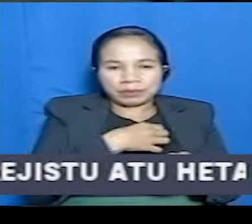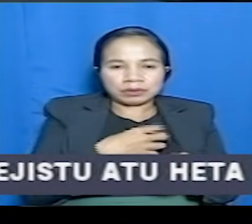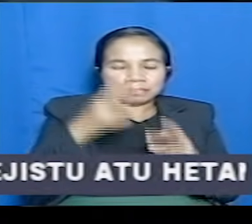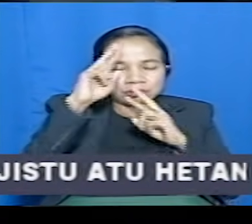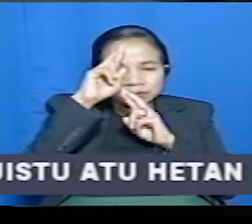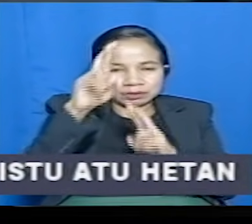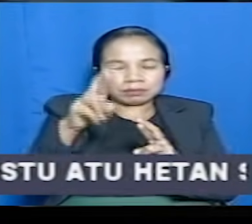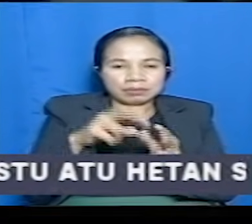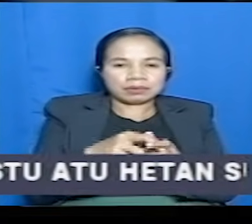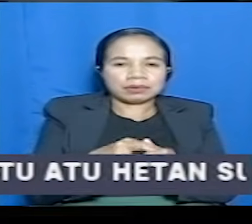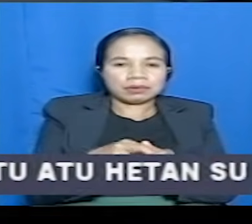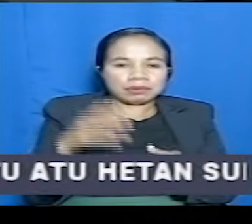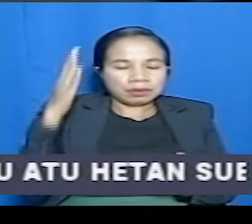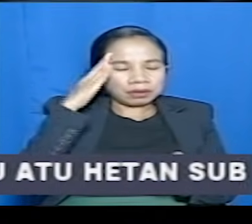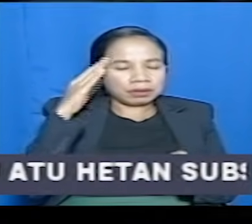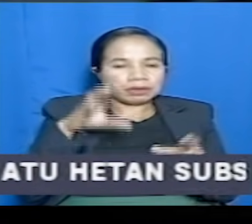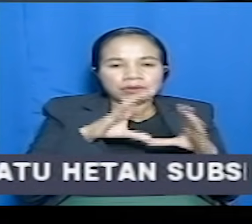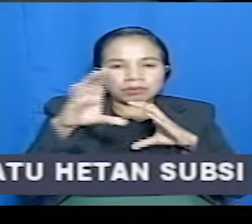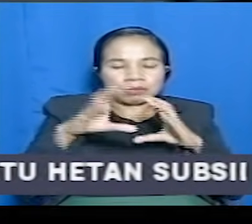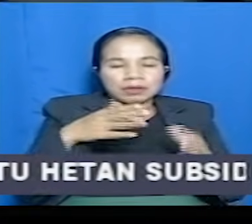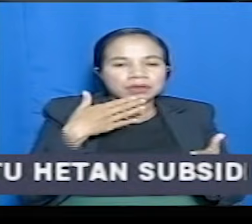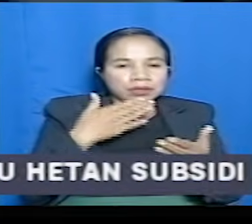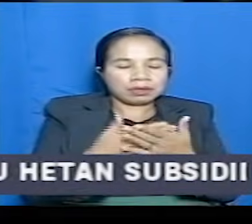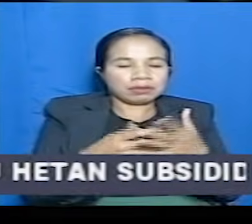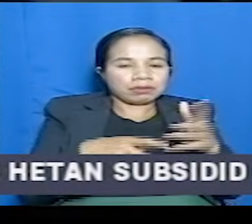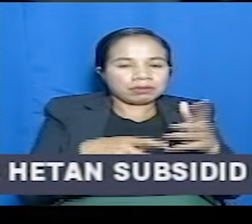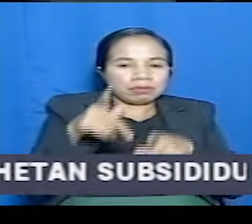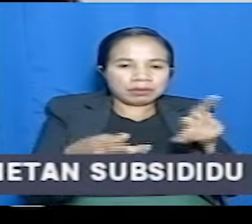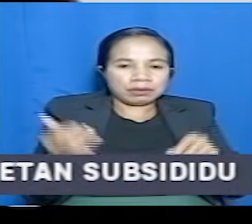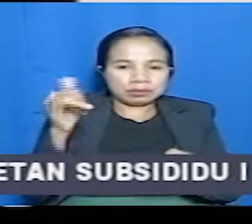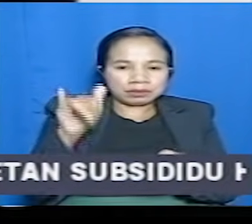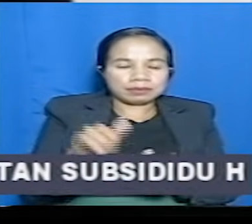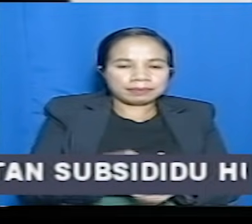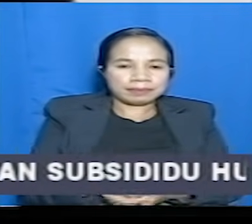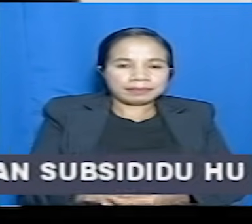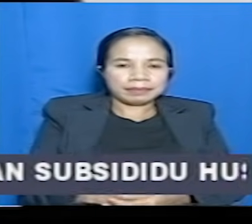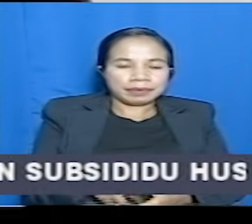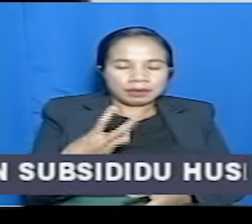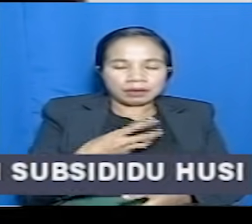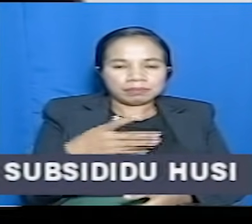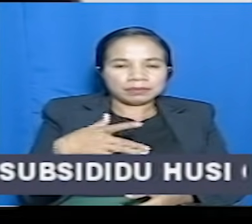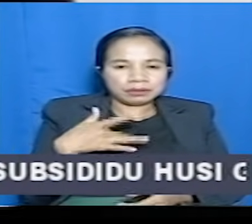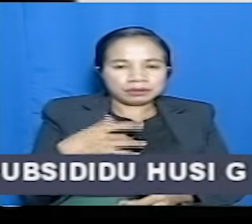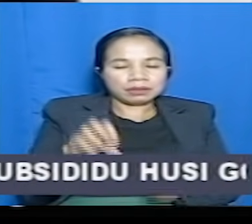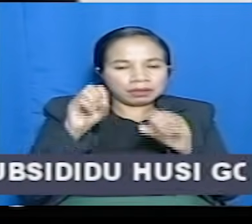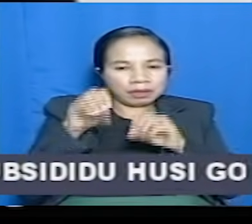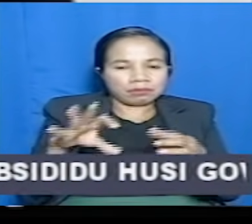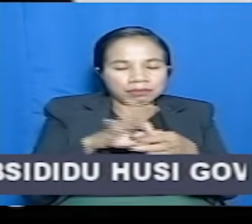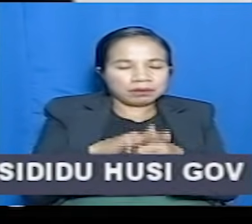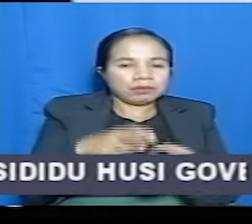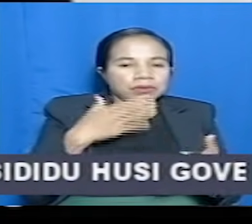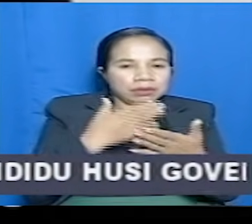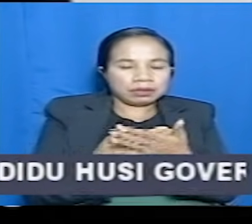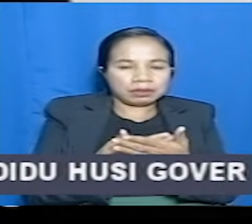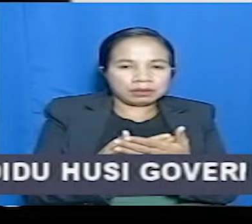hierarquia comando, no atene comunica dia com a comunidade Sira. Amo Senti Lacon, membro de Aquida,